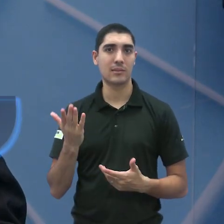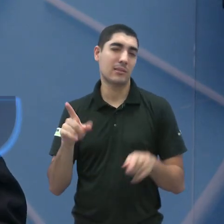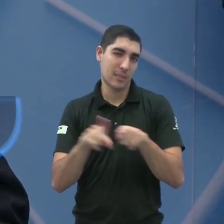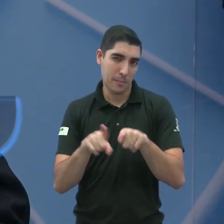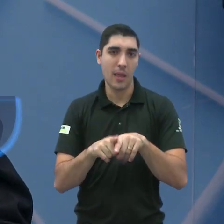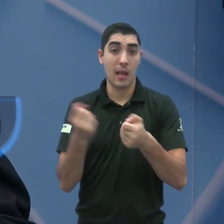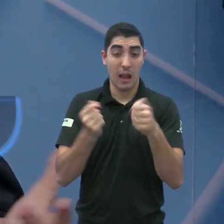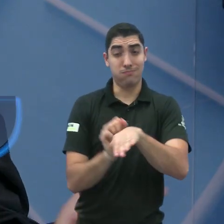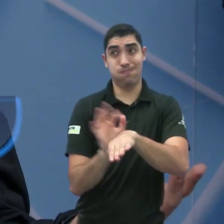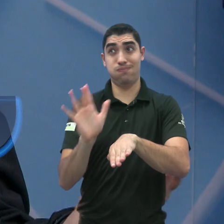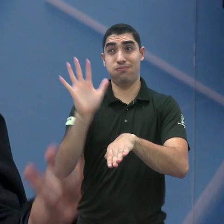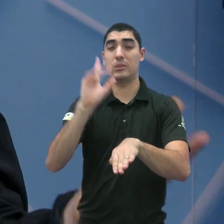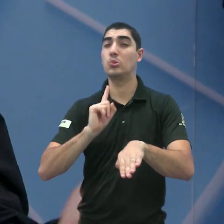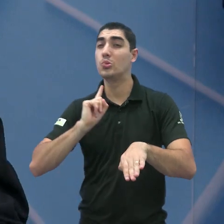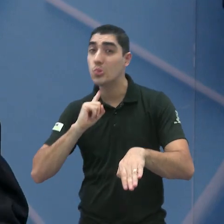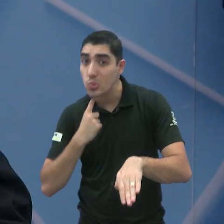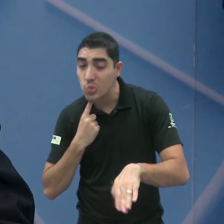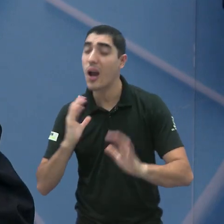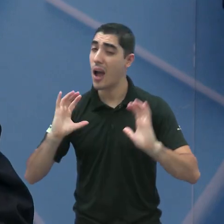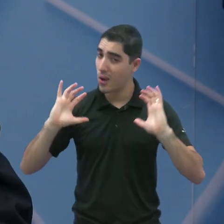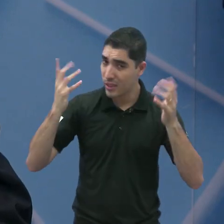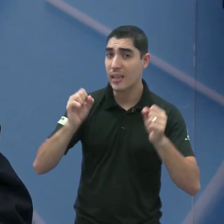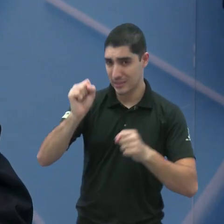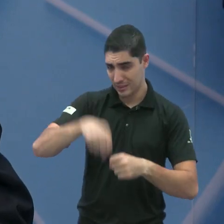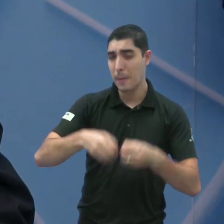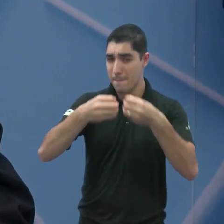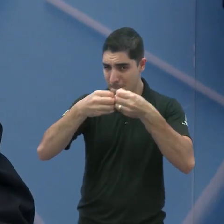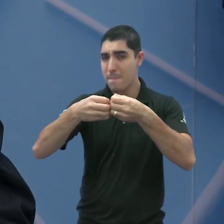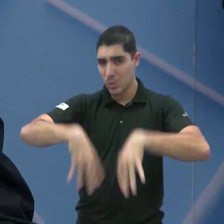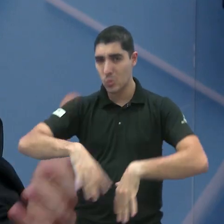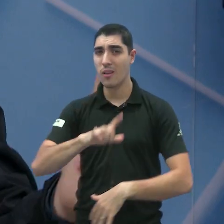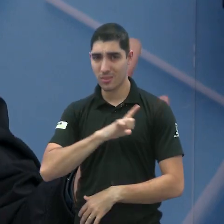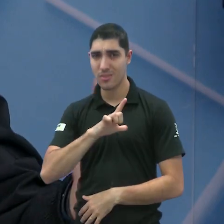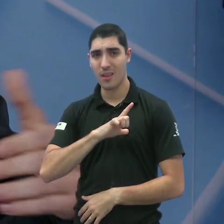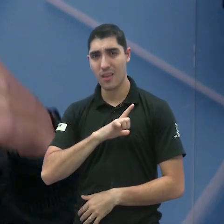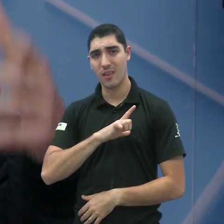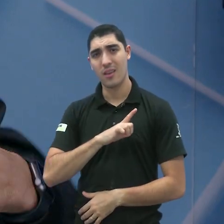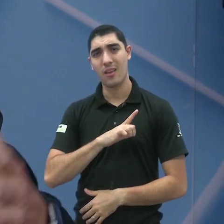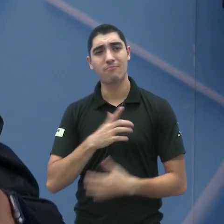também, no modo geral, acaba influenciando bastante, assim, na questão do